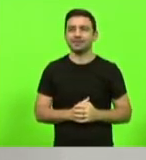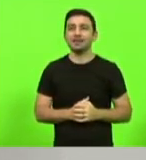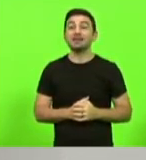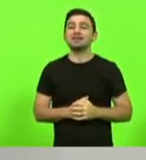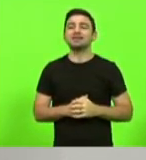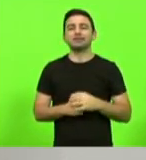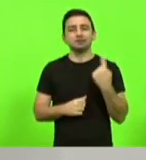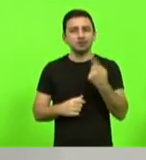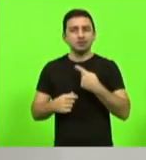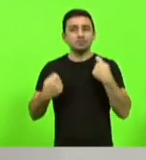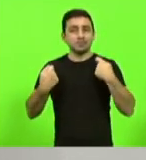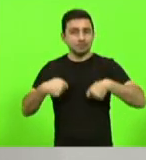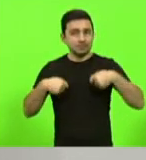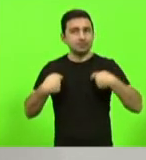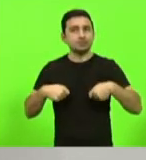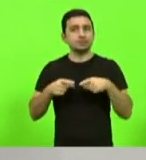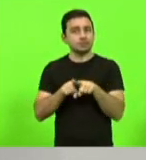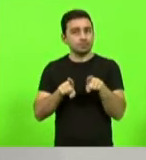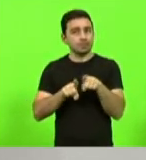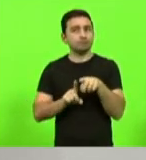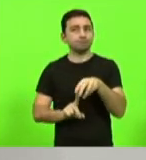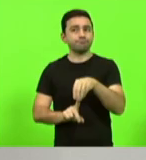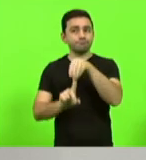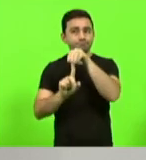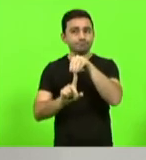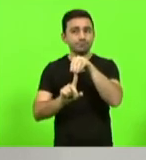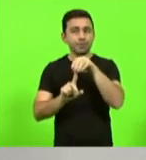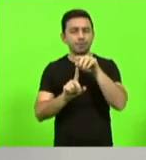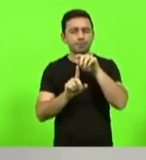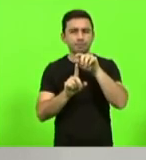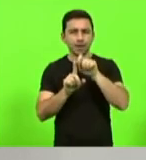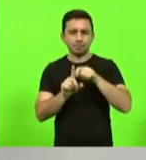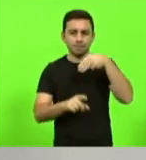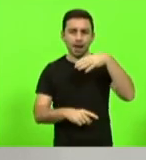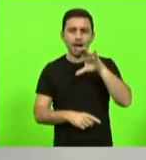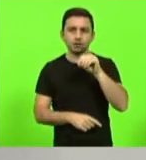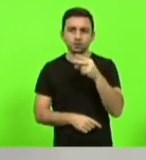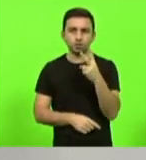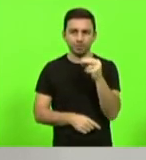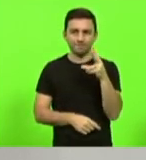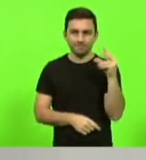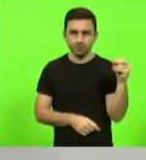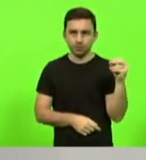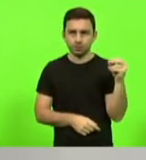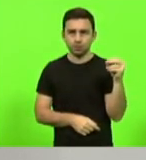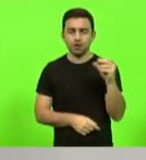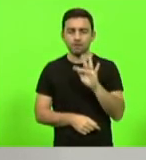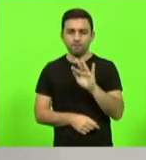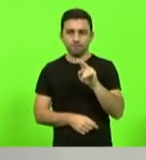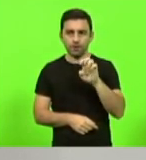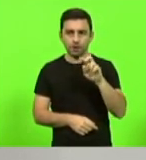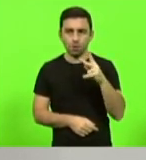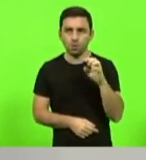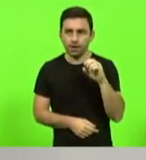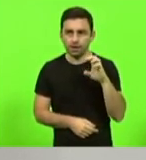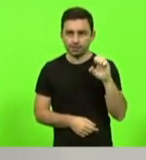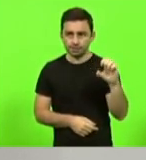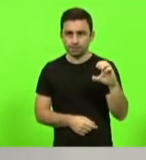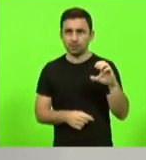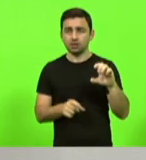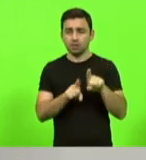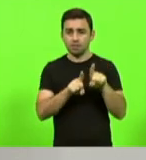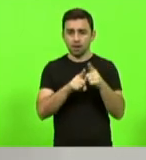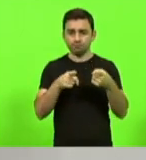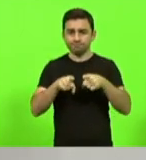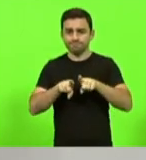Precisamos destacar também que, desde março de 2020, a FEUESC tem atuado em parceria com o Governo do